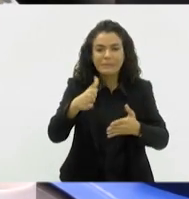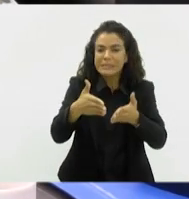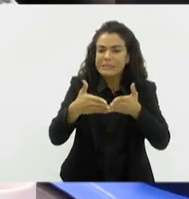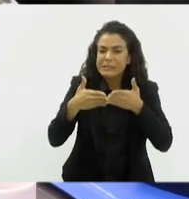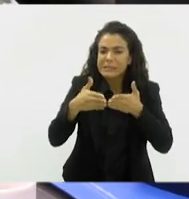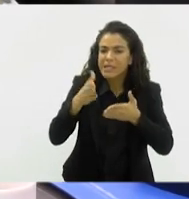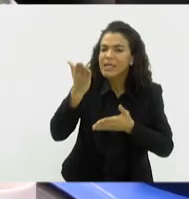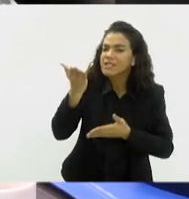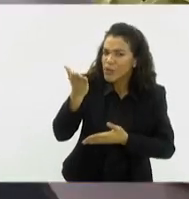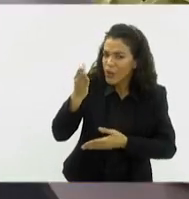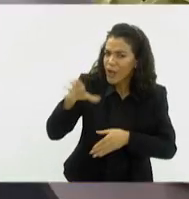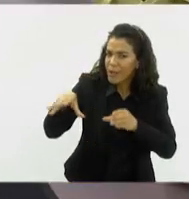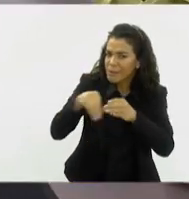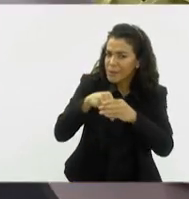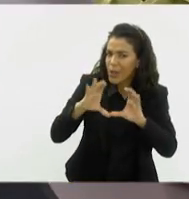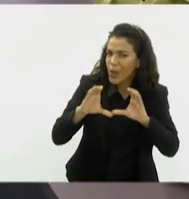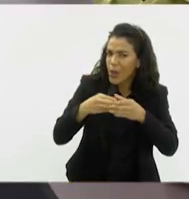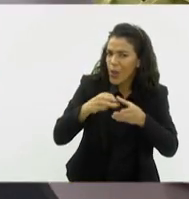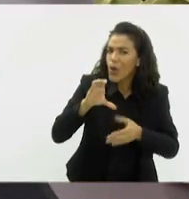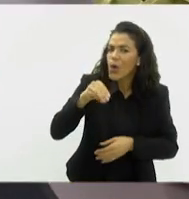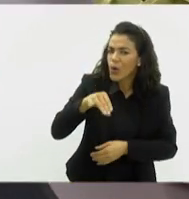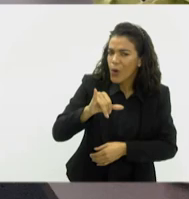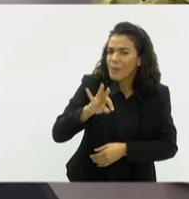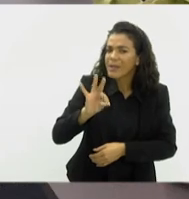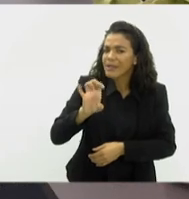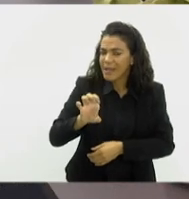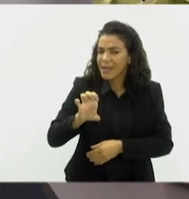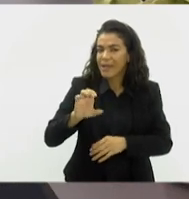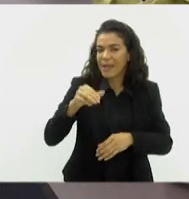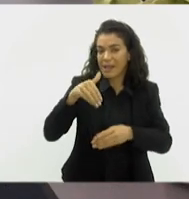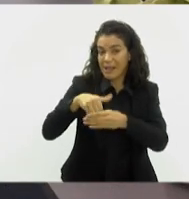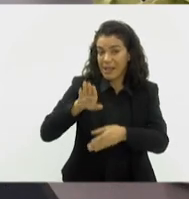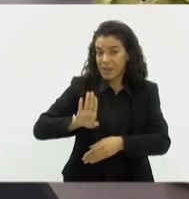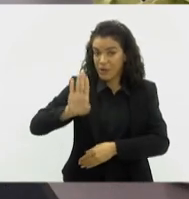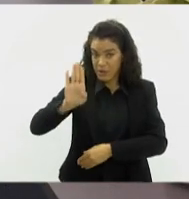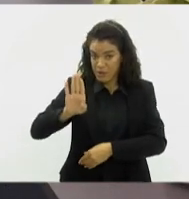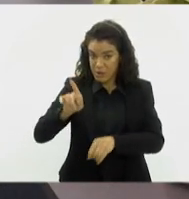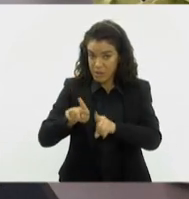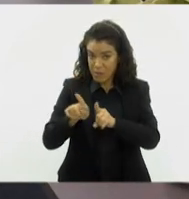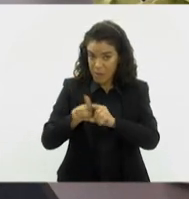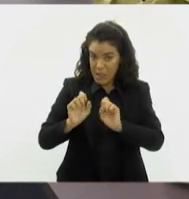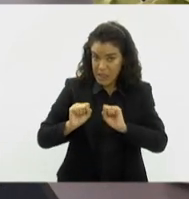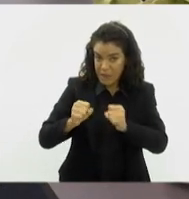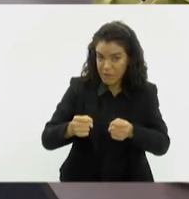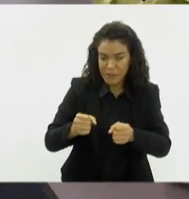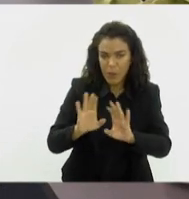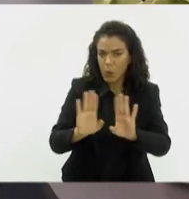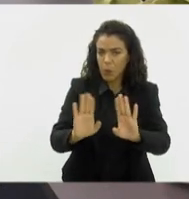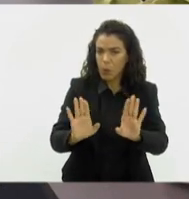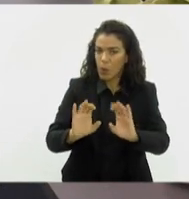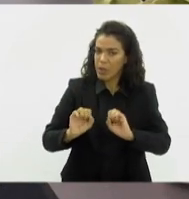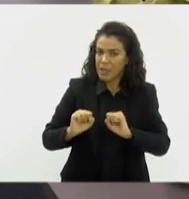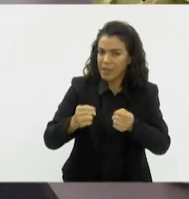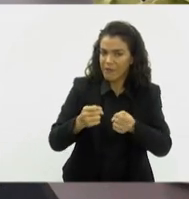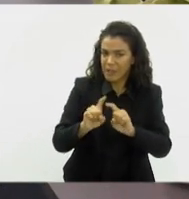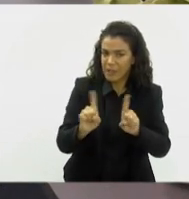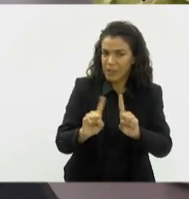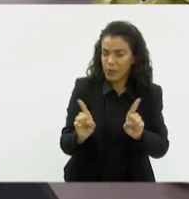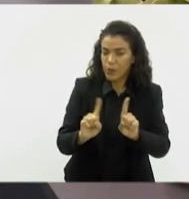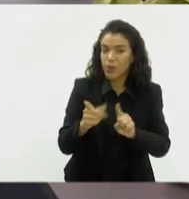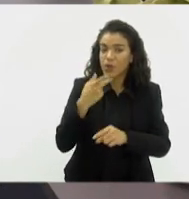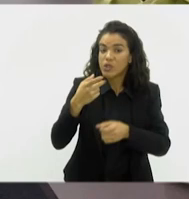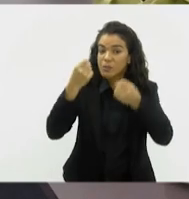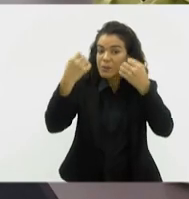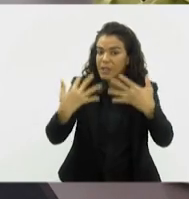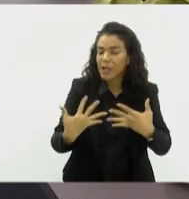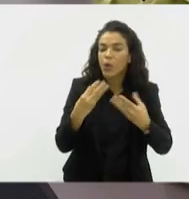a senhora é do comitê, né? Sou do comitê da Comissão Eleitoral. Mas aí faz a defesa dos candidatos aqui? Não, não estou fazendo a defesa, estou só colocando como é que foi o processo.